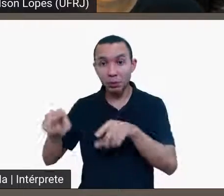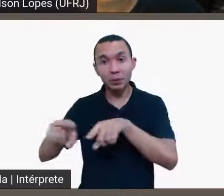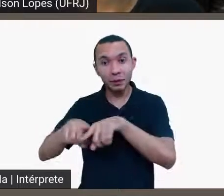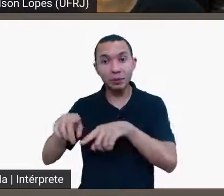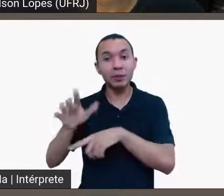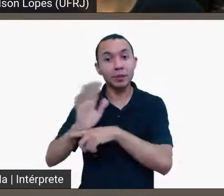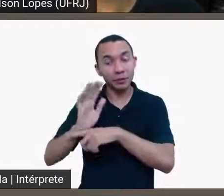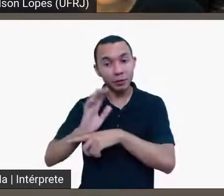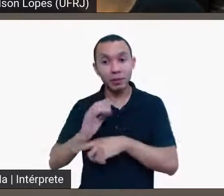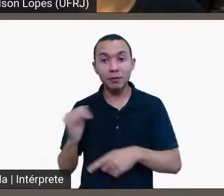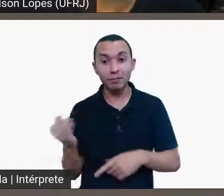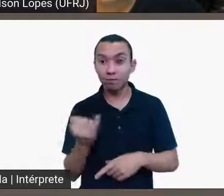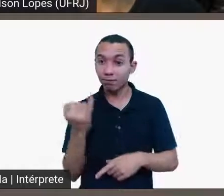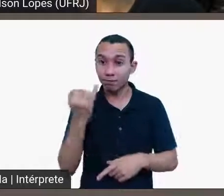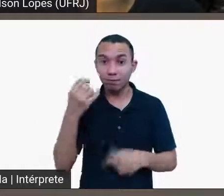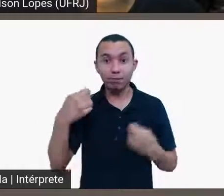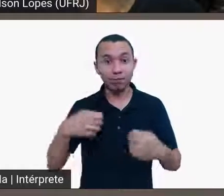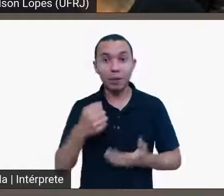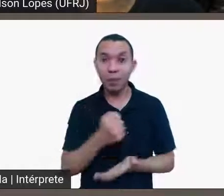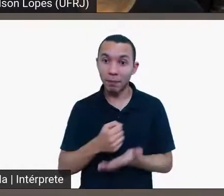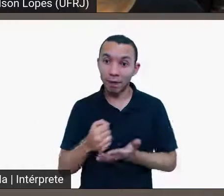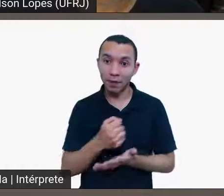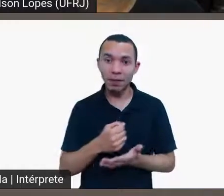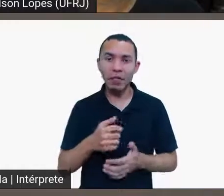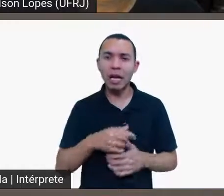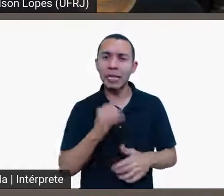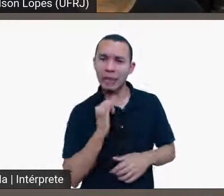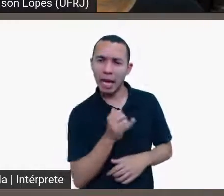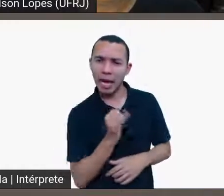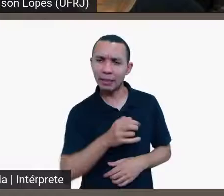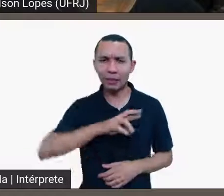e é muito plástico, ele é não narrativo, ele é...